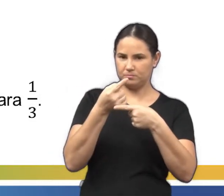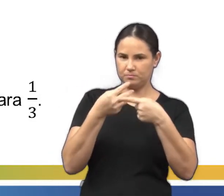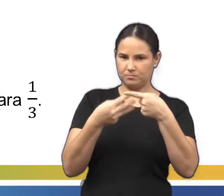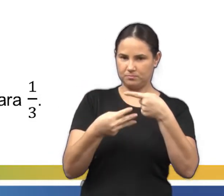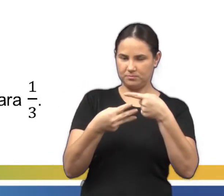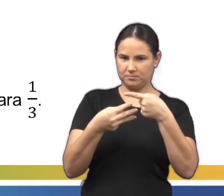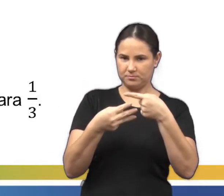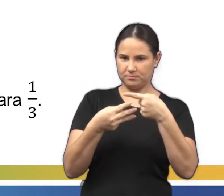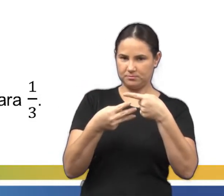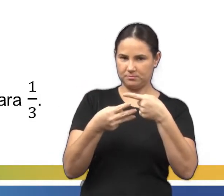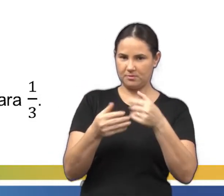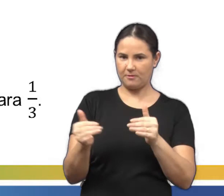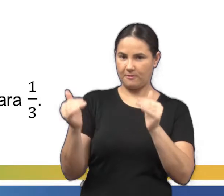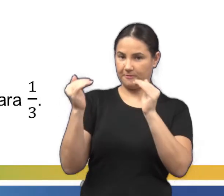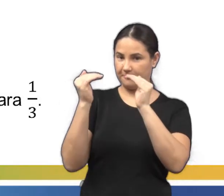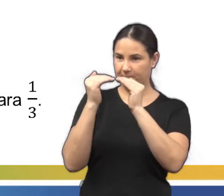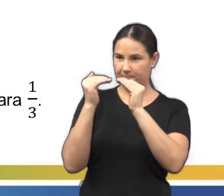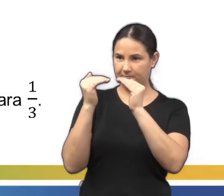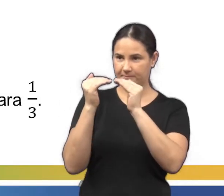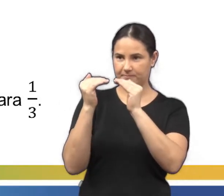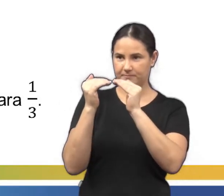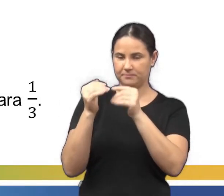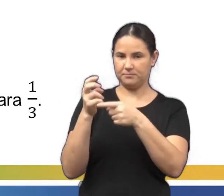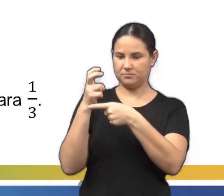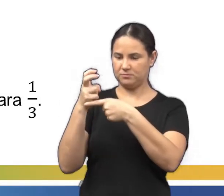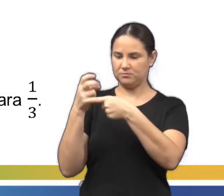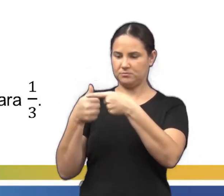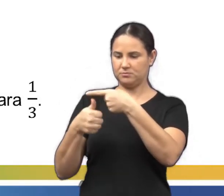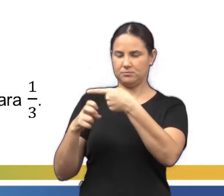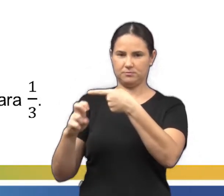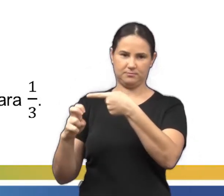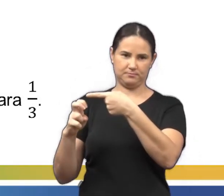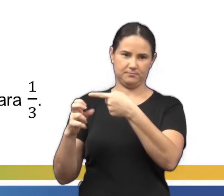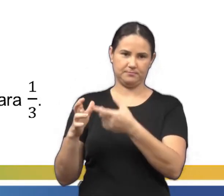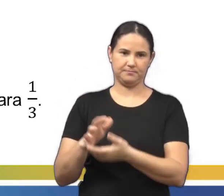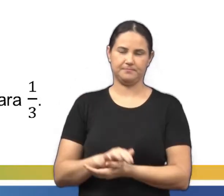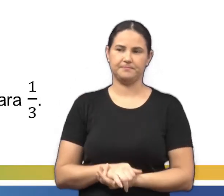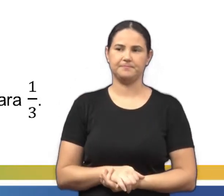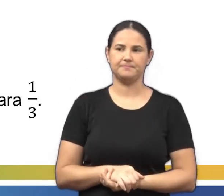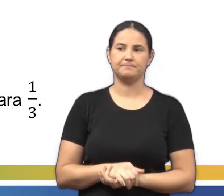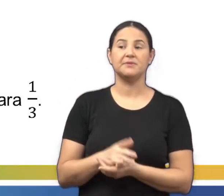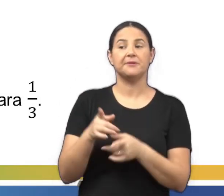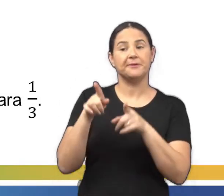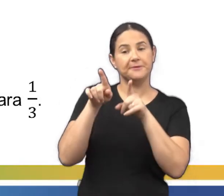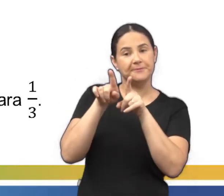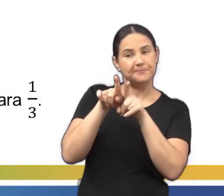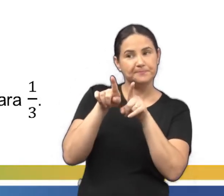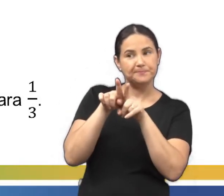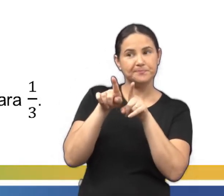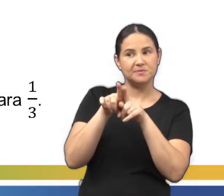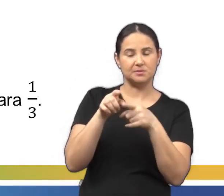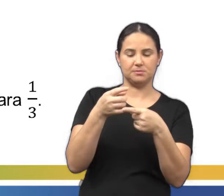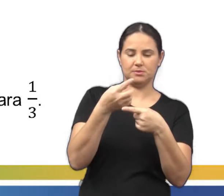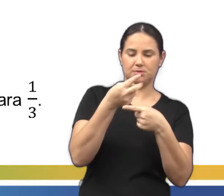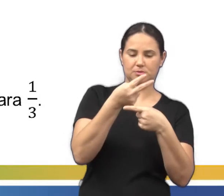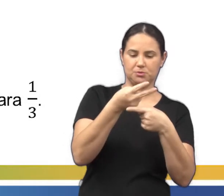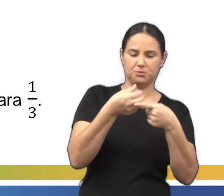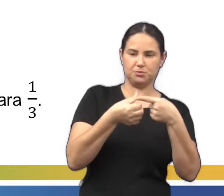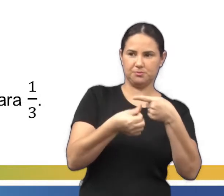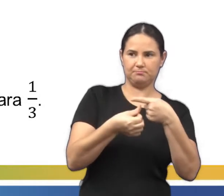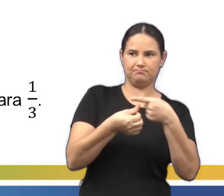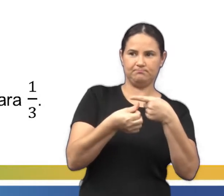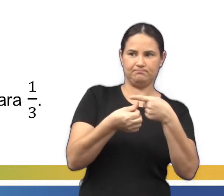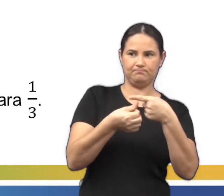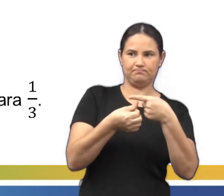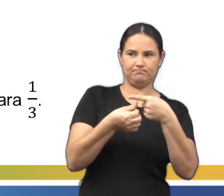a 5 quinzeavos, que também é equivalente a 4 dozeavos, que também é equivalente a 2 sexto e